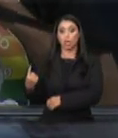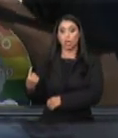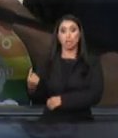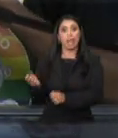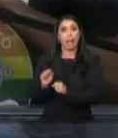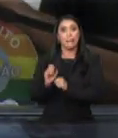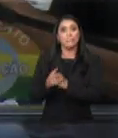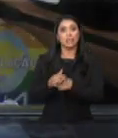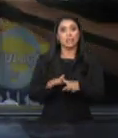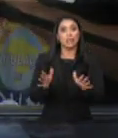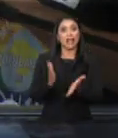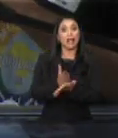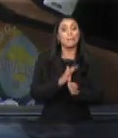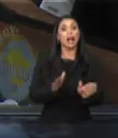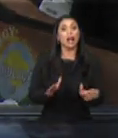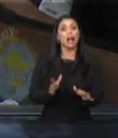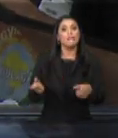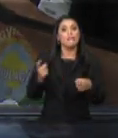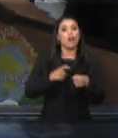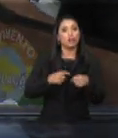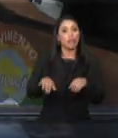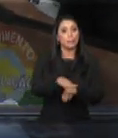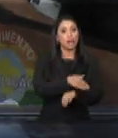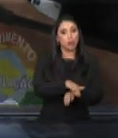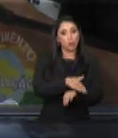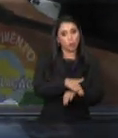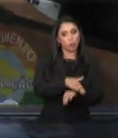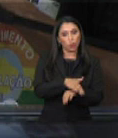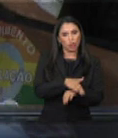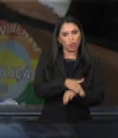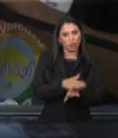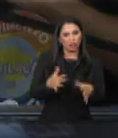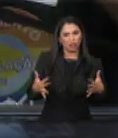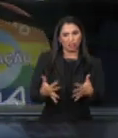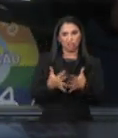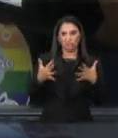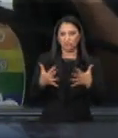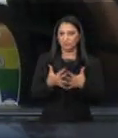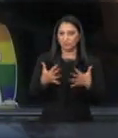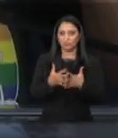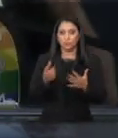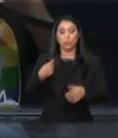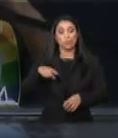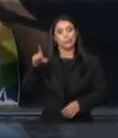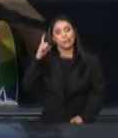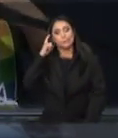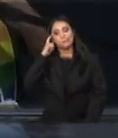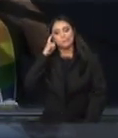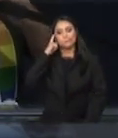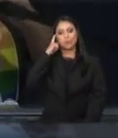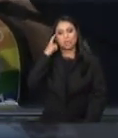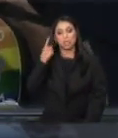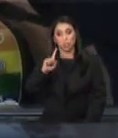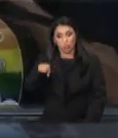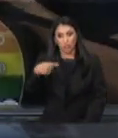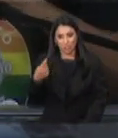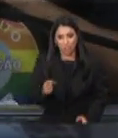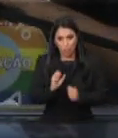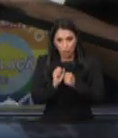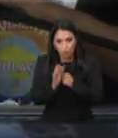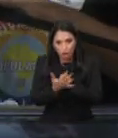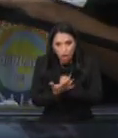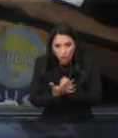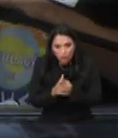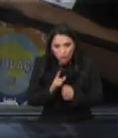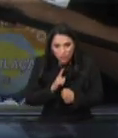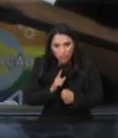pandemia teremos que voltar para Rua para o tormento Fico aqui pensando que durante após a coronavírus